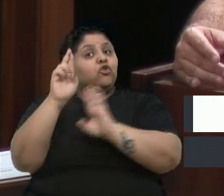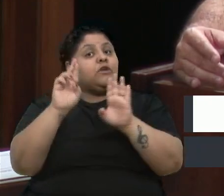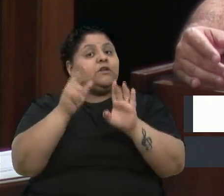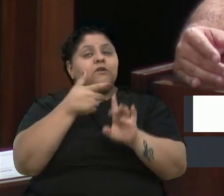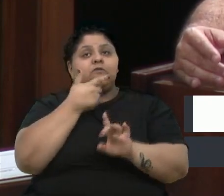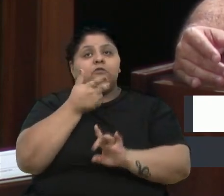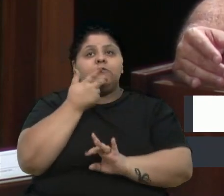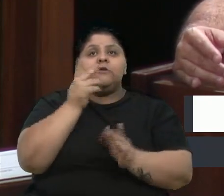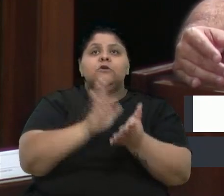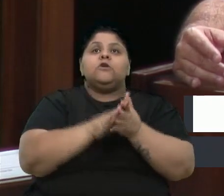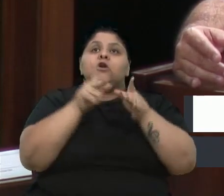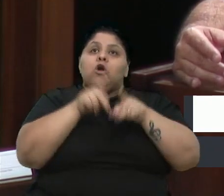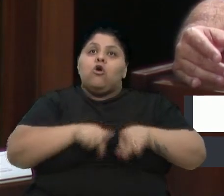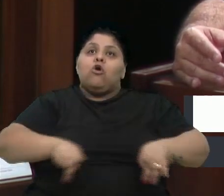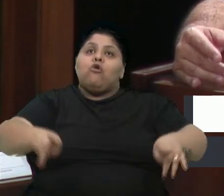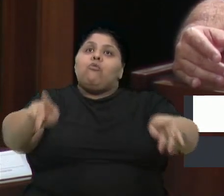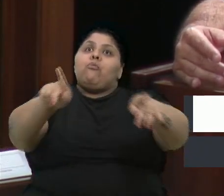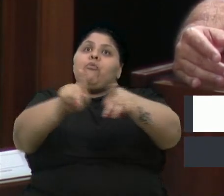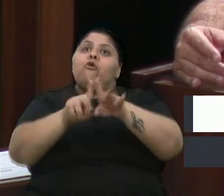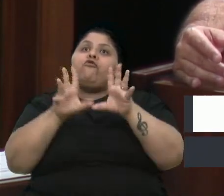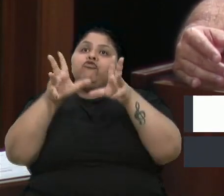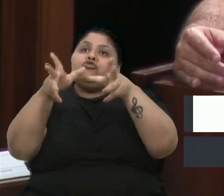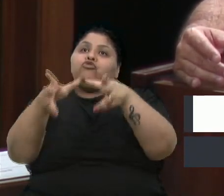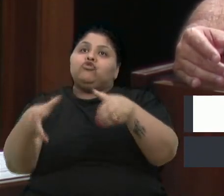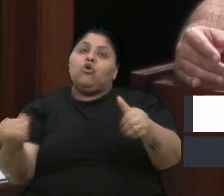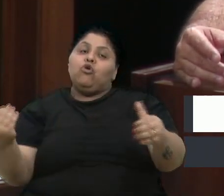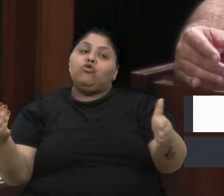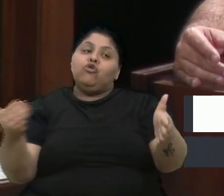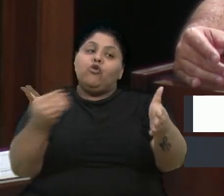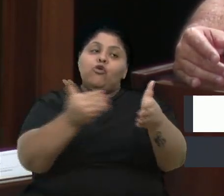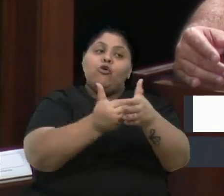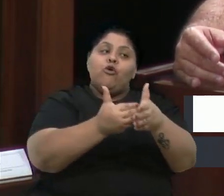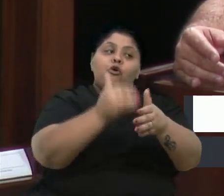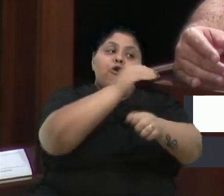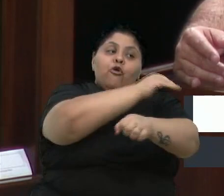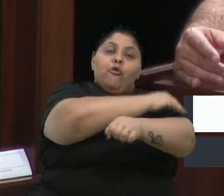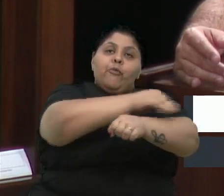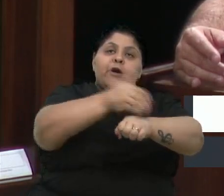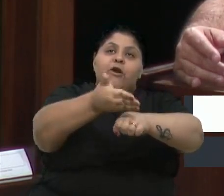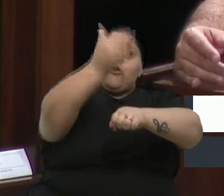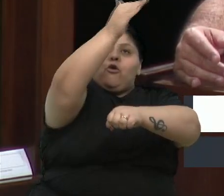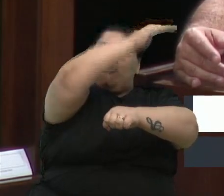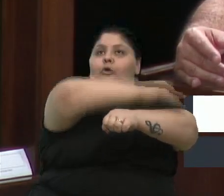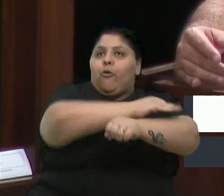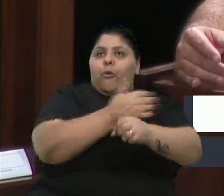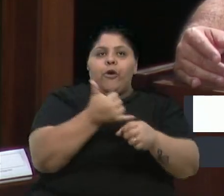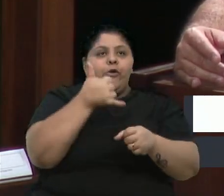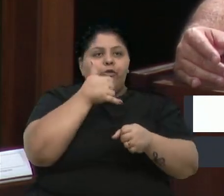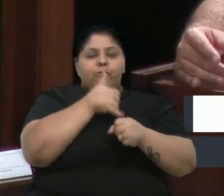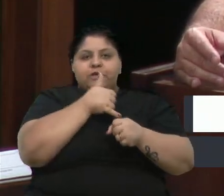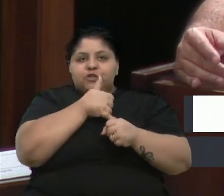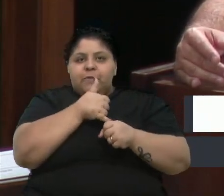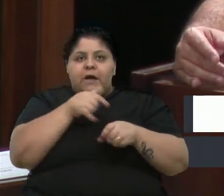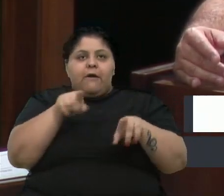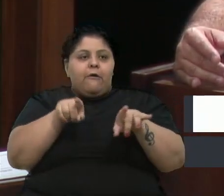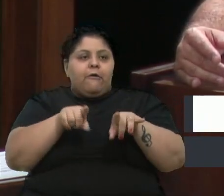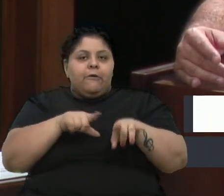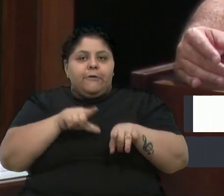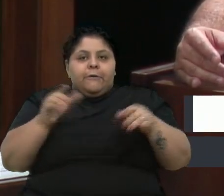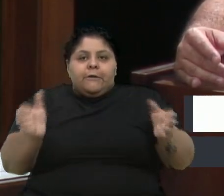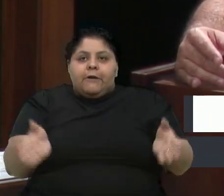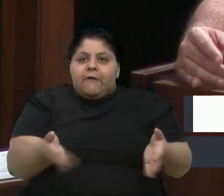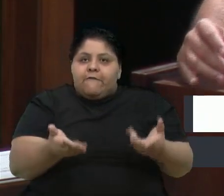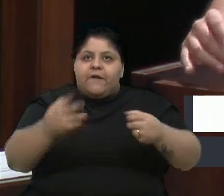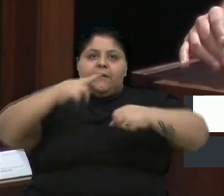o povo vai todo para a rua coberta no final de semana. Tomar chimarrão, tem evento, faz o evento da escola, tem a feira,